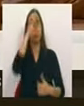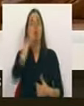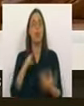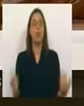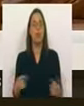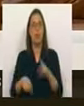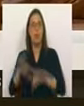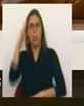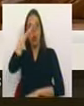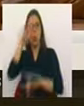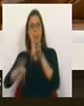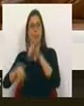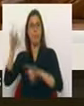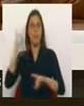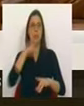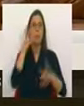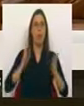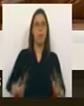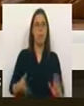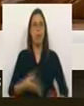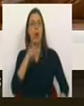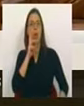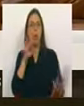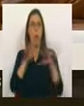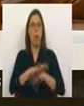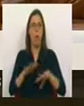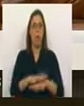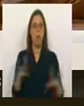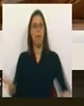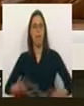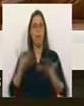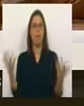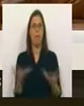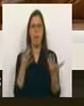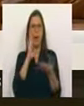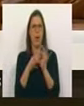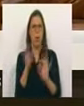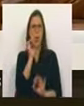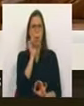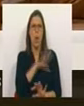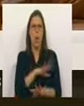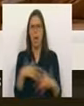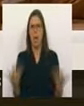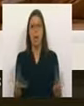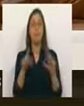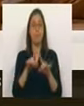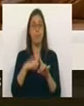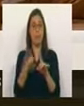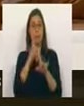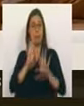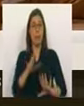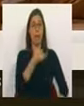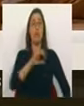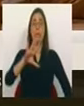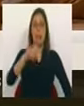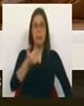Governo refugiou-se em explicações ou desculpas vagas e inconsequentes. Ainda em